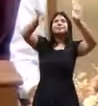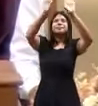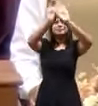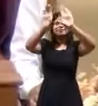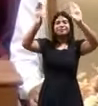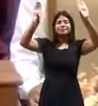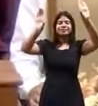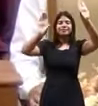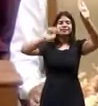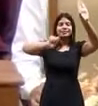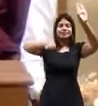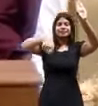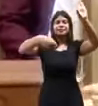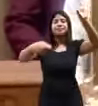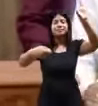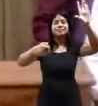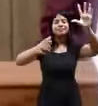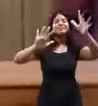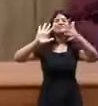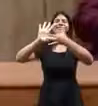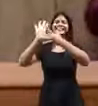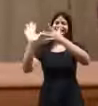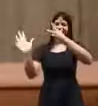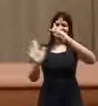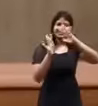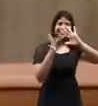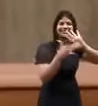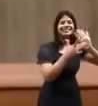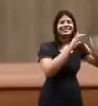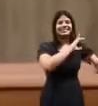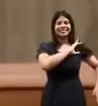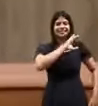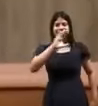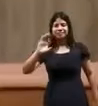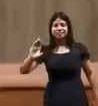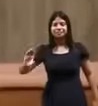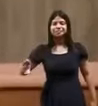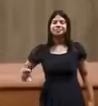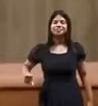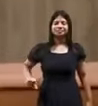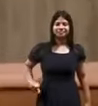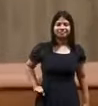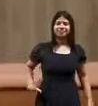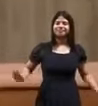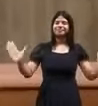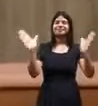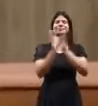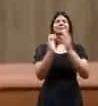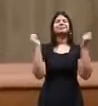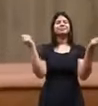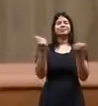Como é? Jesus Cristo é o nome dele.